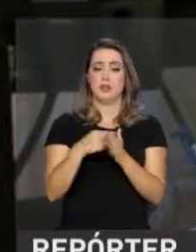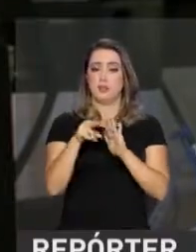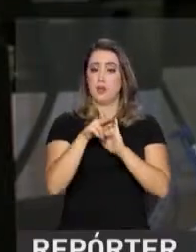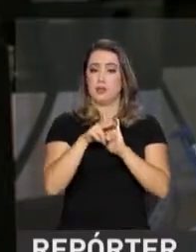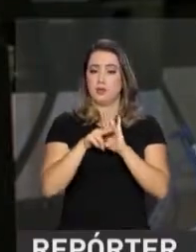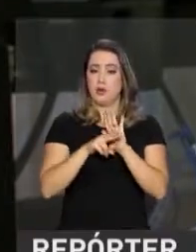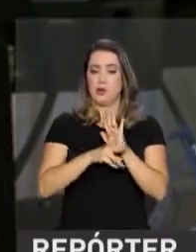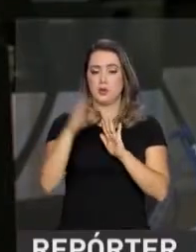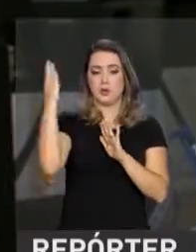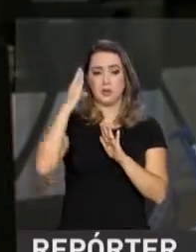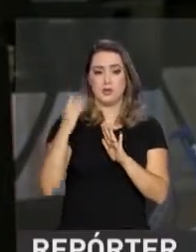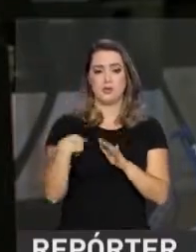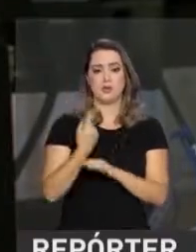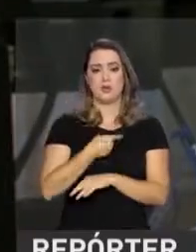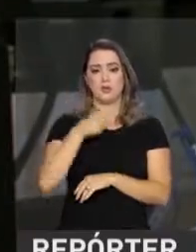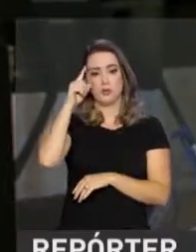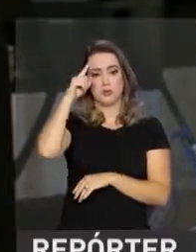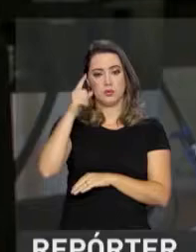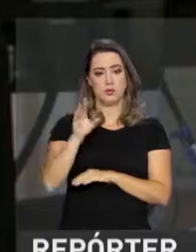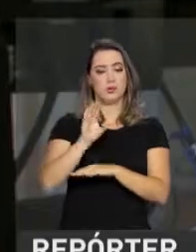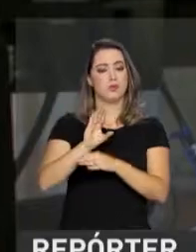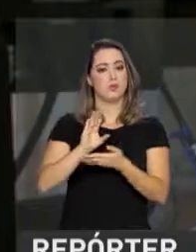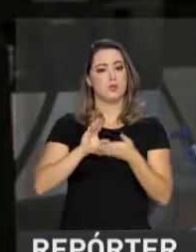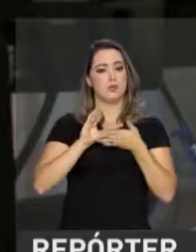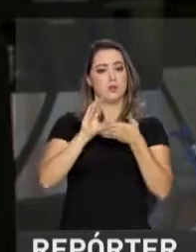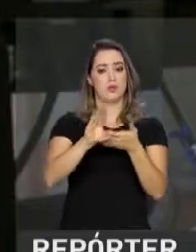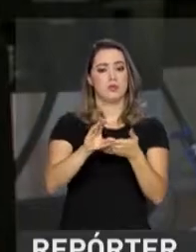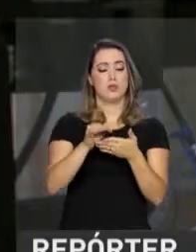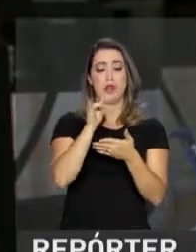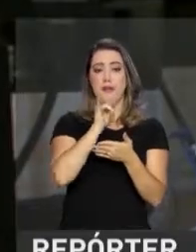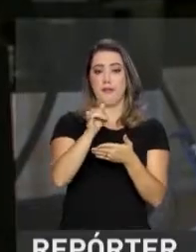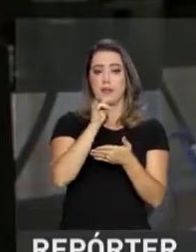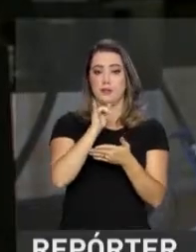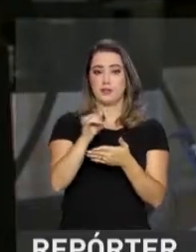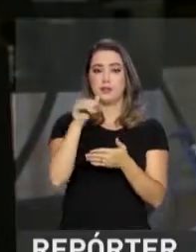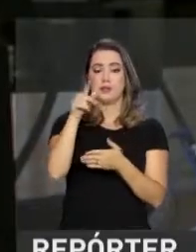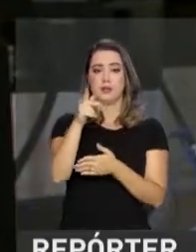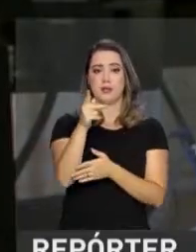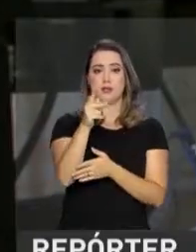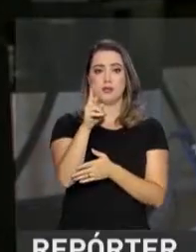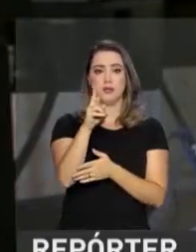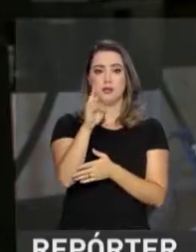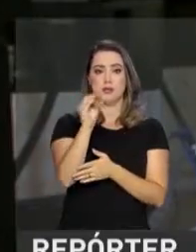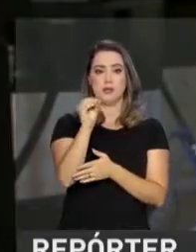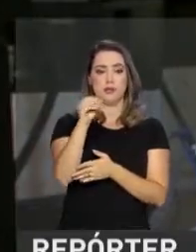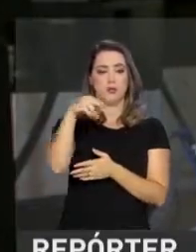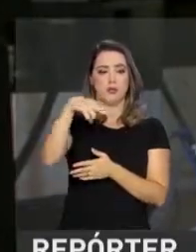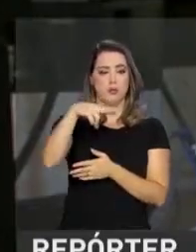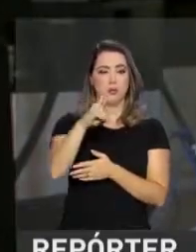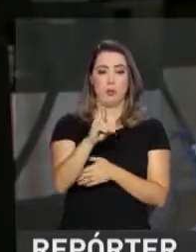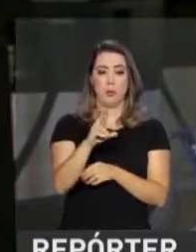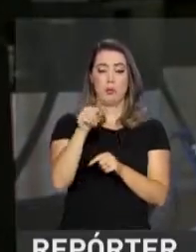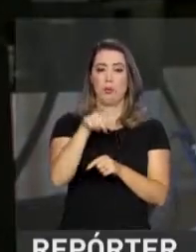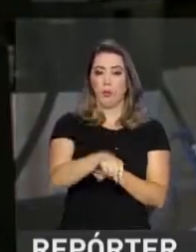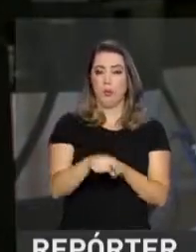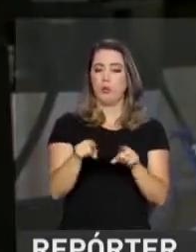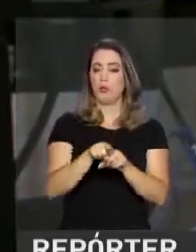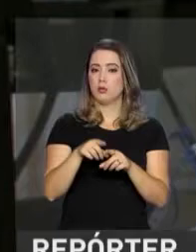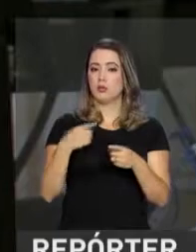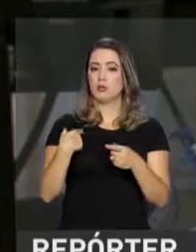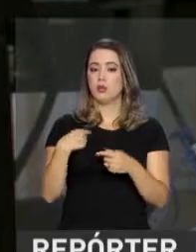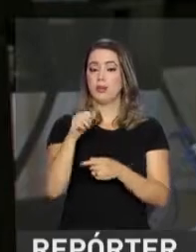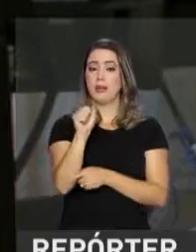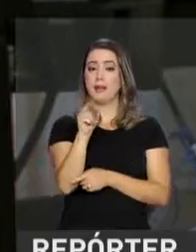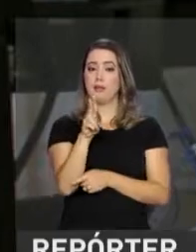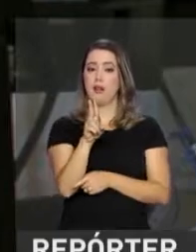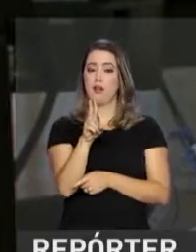brasileiros a gente aconselha que ele faça uma denúncia aqui no departamento de proteção e defesa do consumidor imediatamente e faça também uma denúncia na